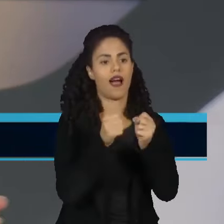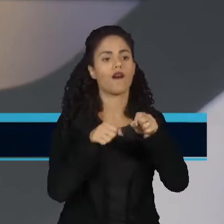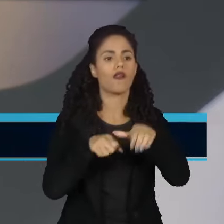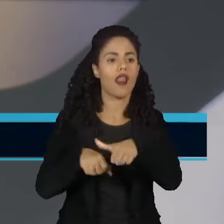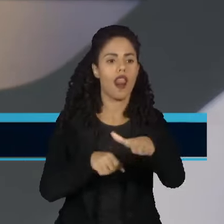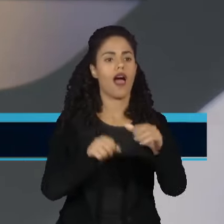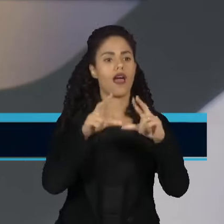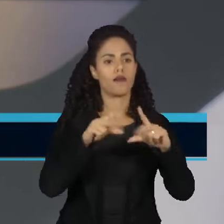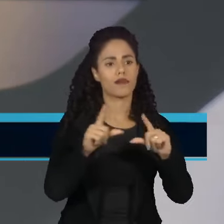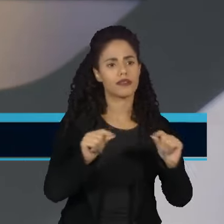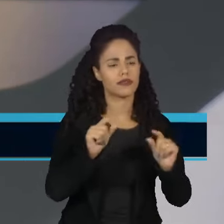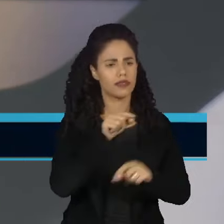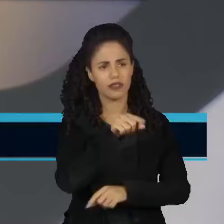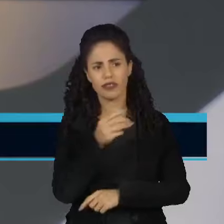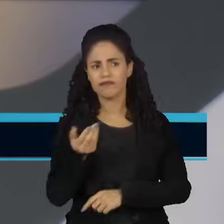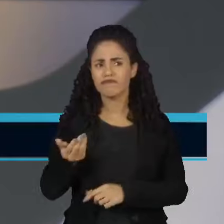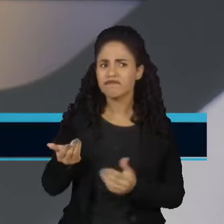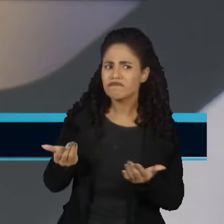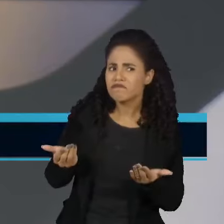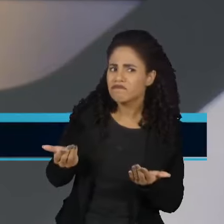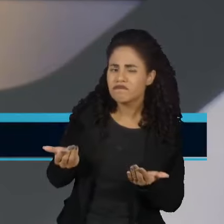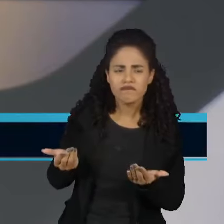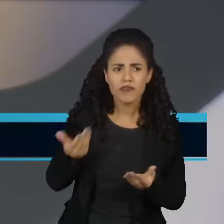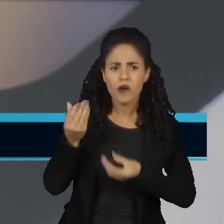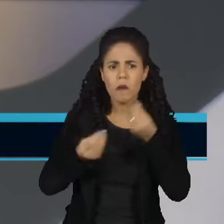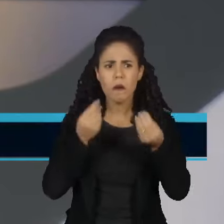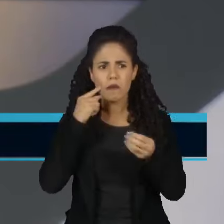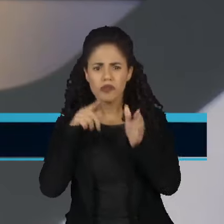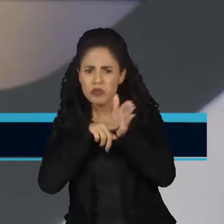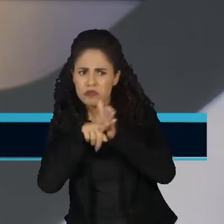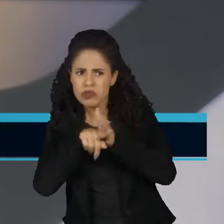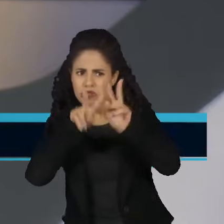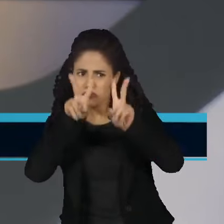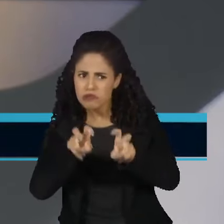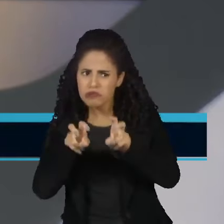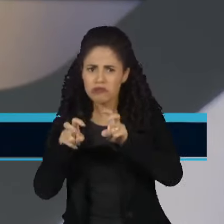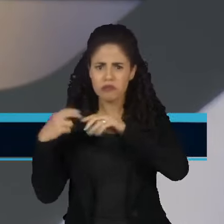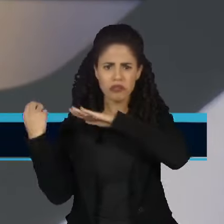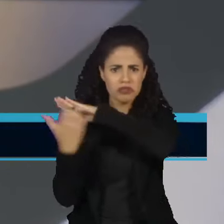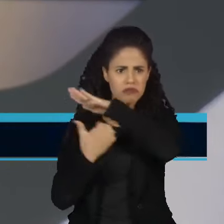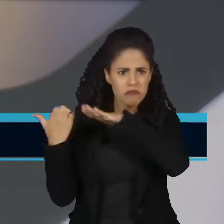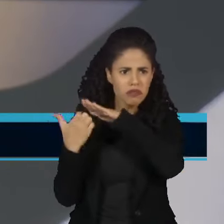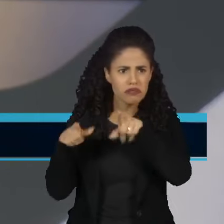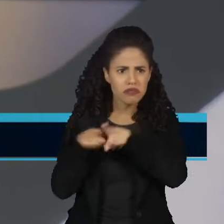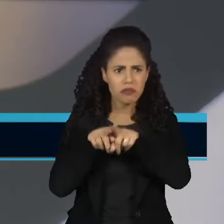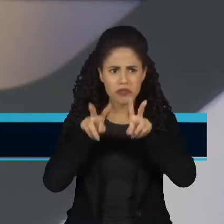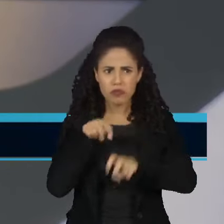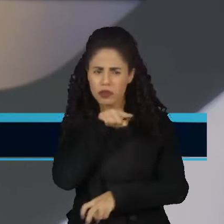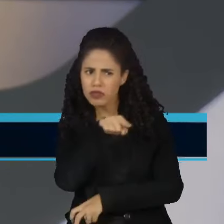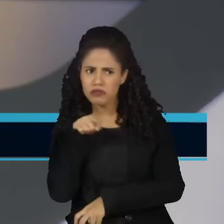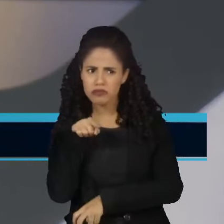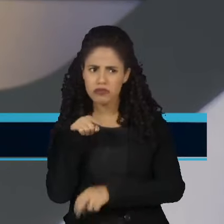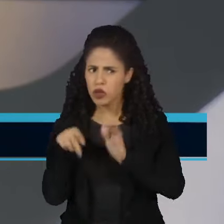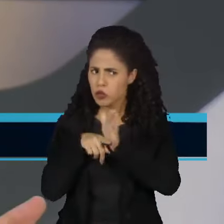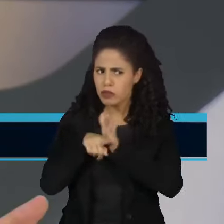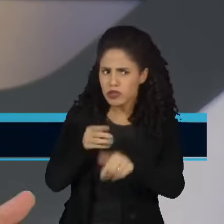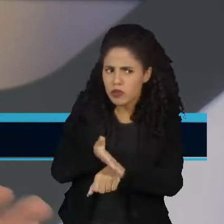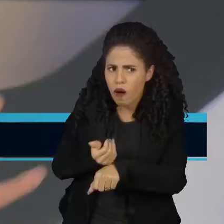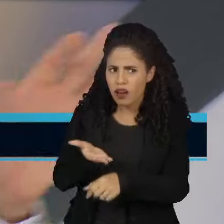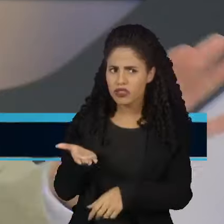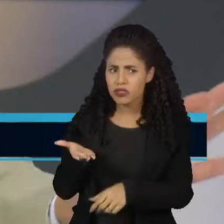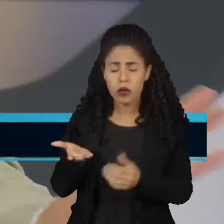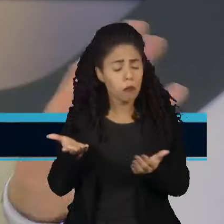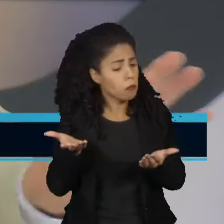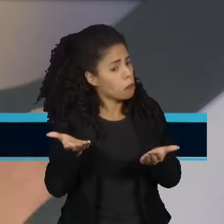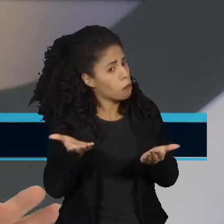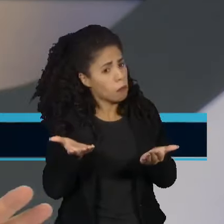ninguém fez uma filtragem das empresas que estavam disputando esse mercado, esse leilão. Quer dizer,